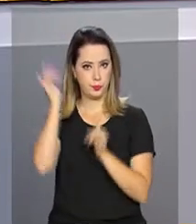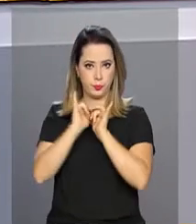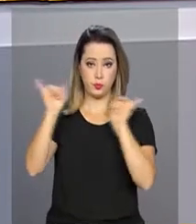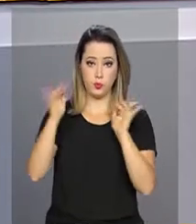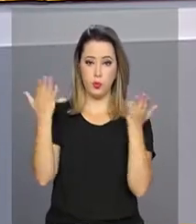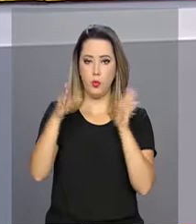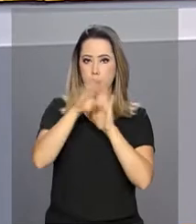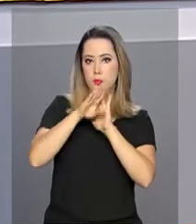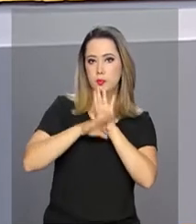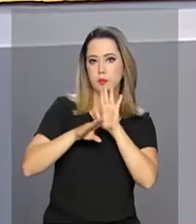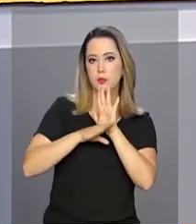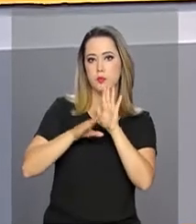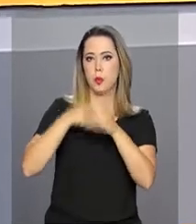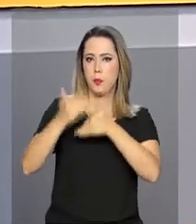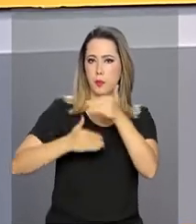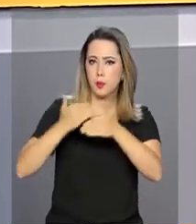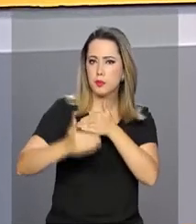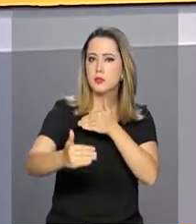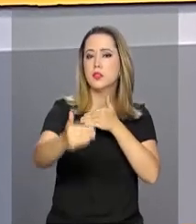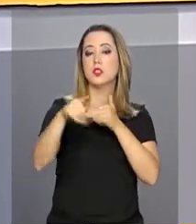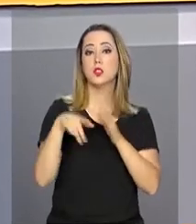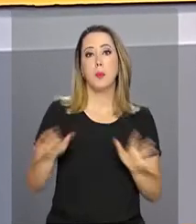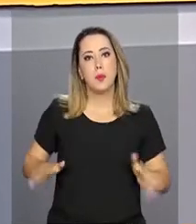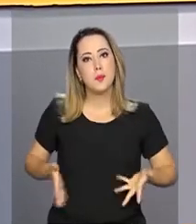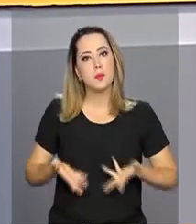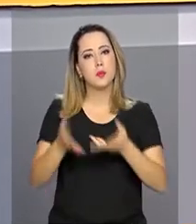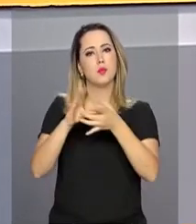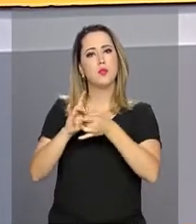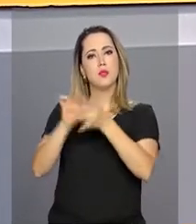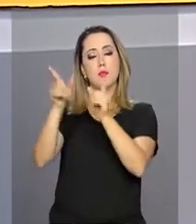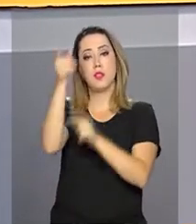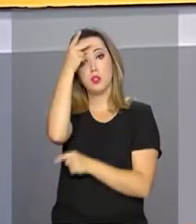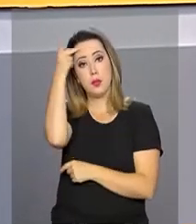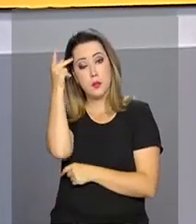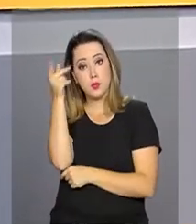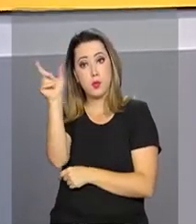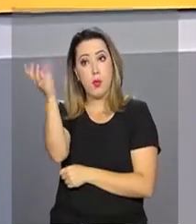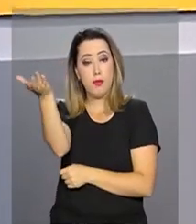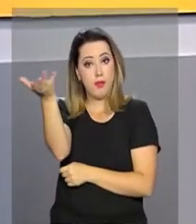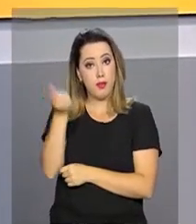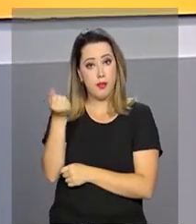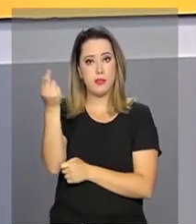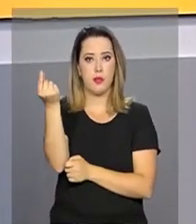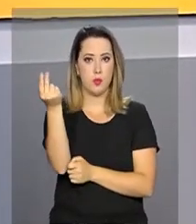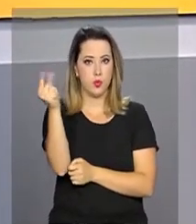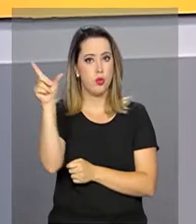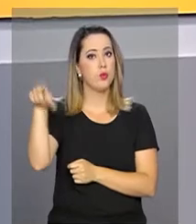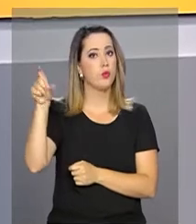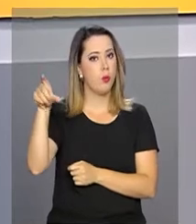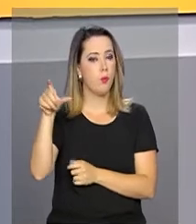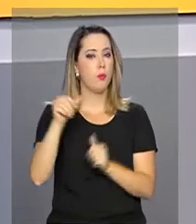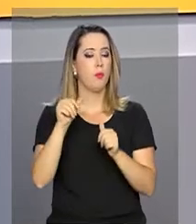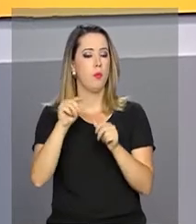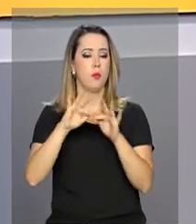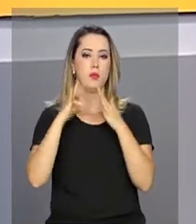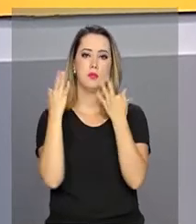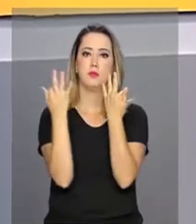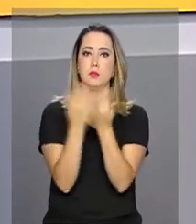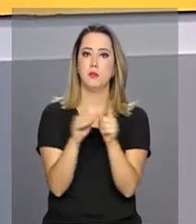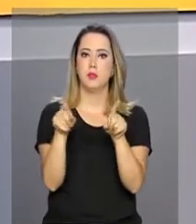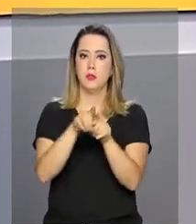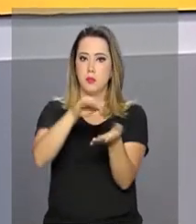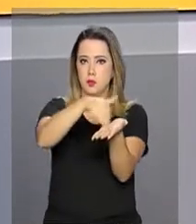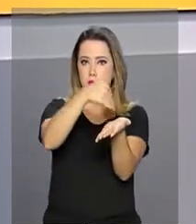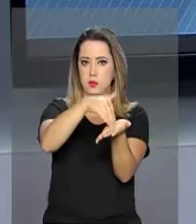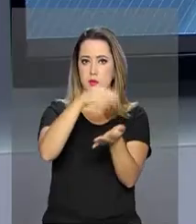lançou hoje o plano progredir para promover a autonomia de quem é atendido pelo bolsa família e de inscritos no cadastro